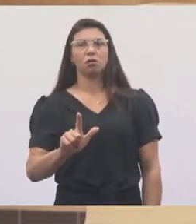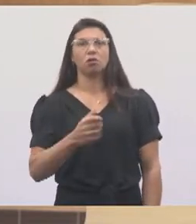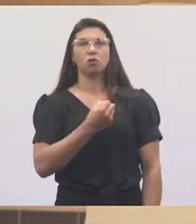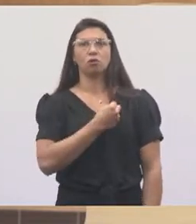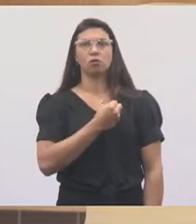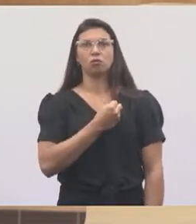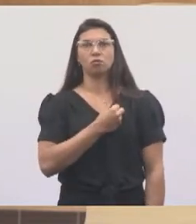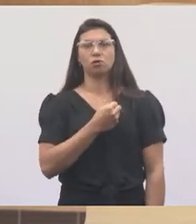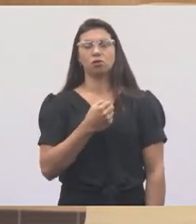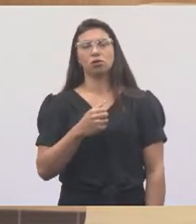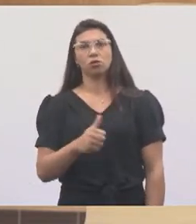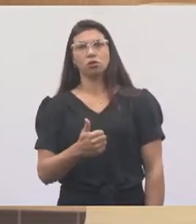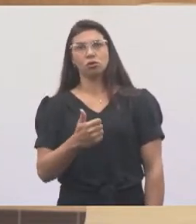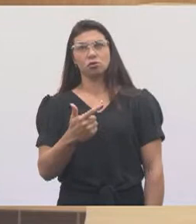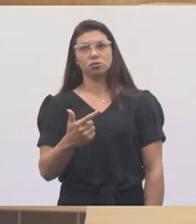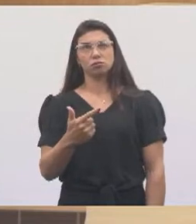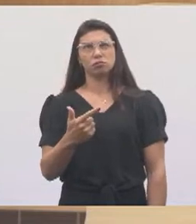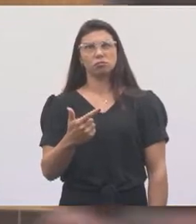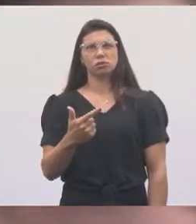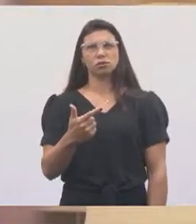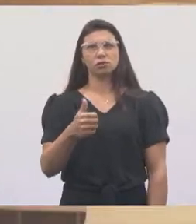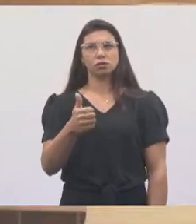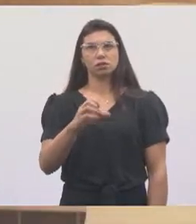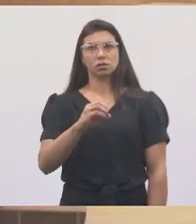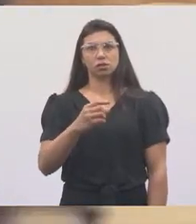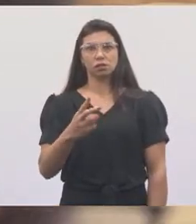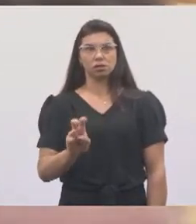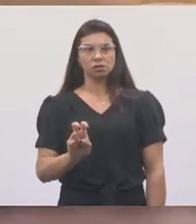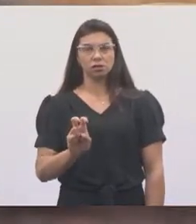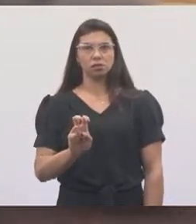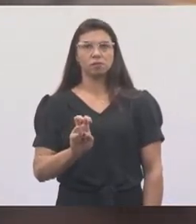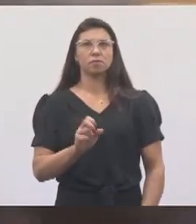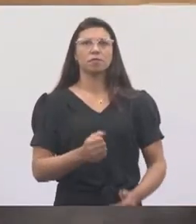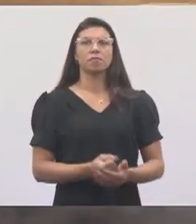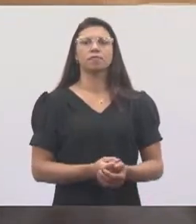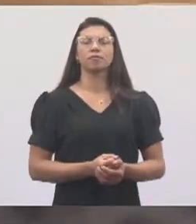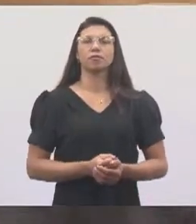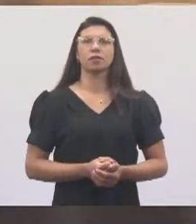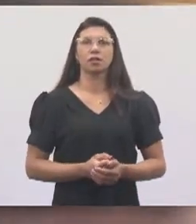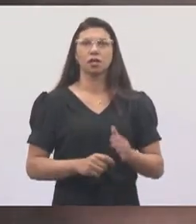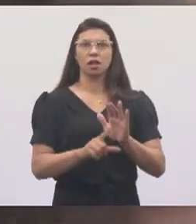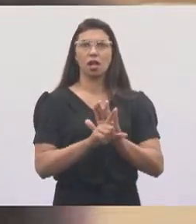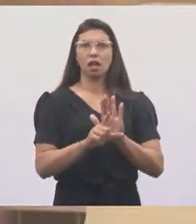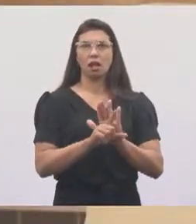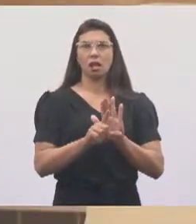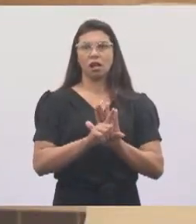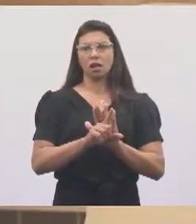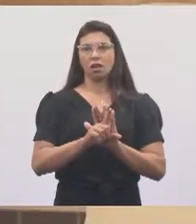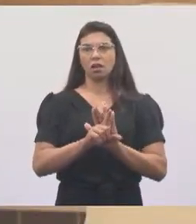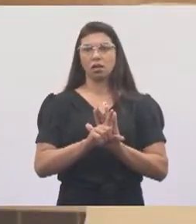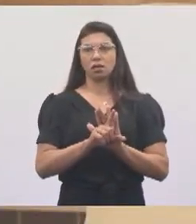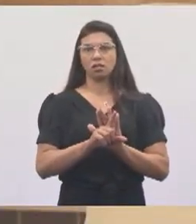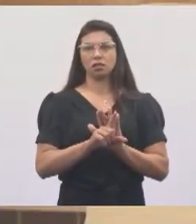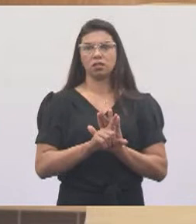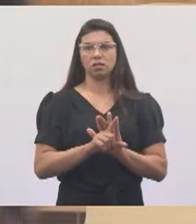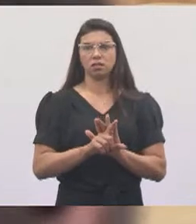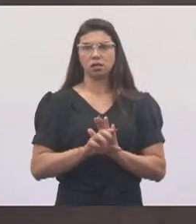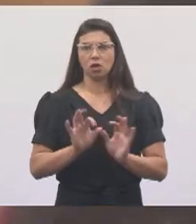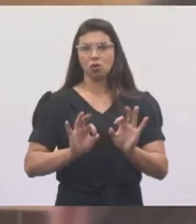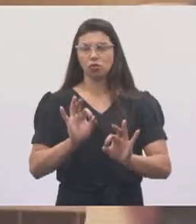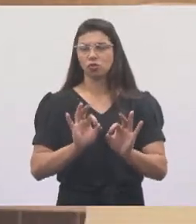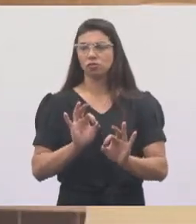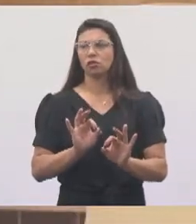12.105. Artigo 2º. Esta lei entra em vigor na data da sua publicação. Justificativa. Vamos falar um